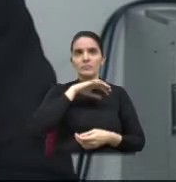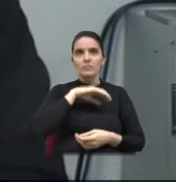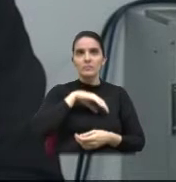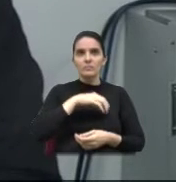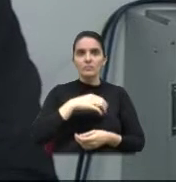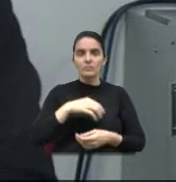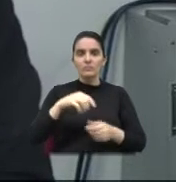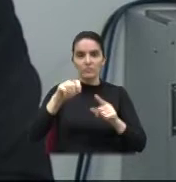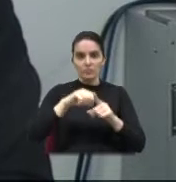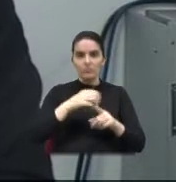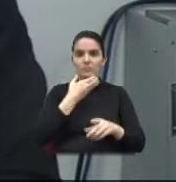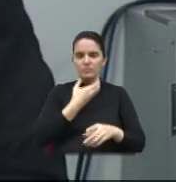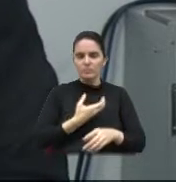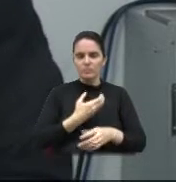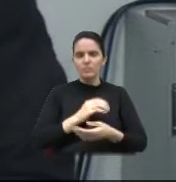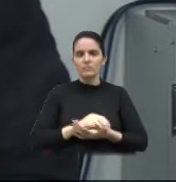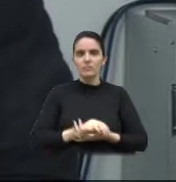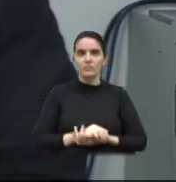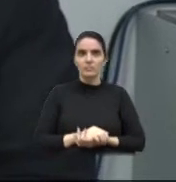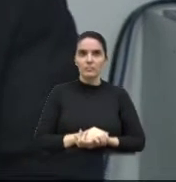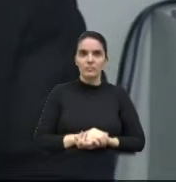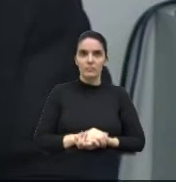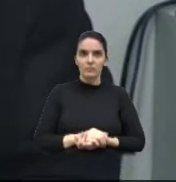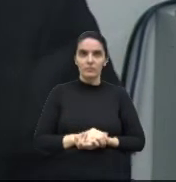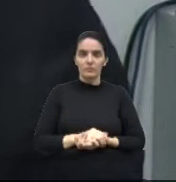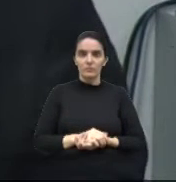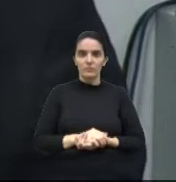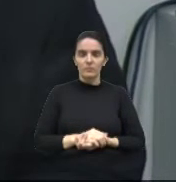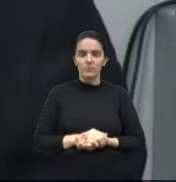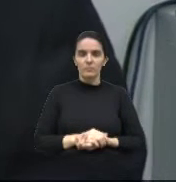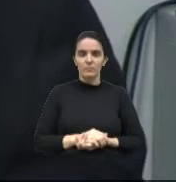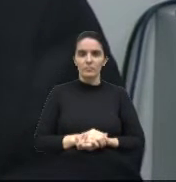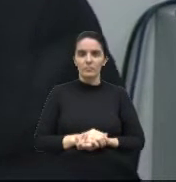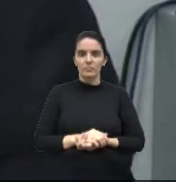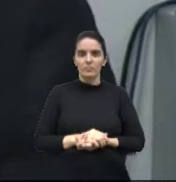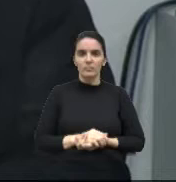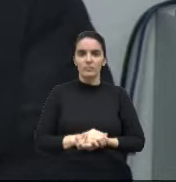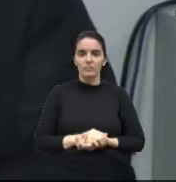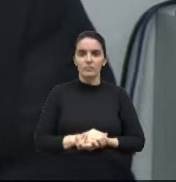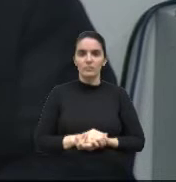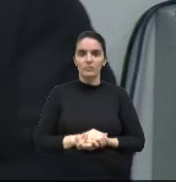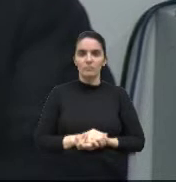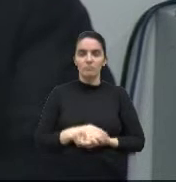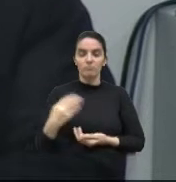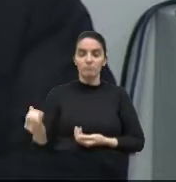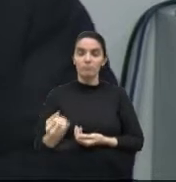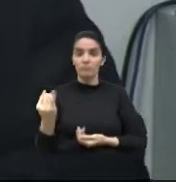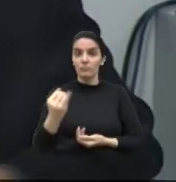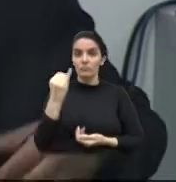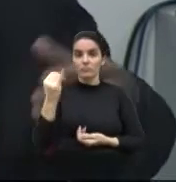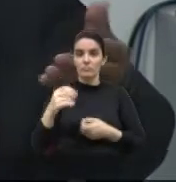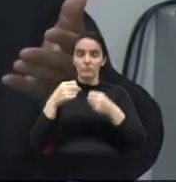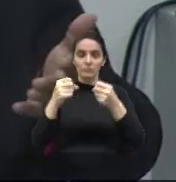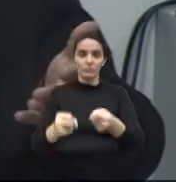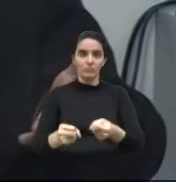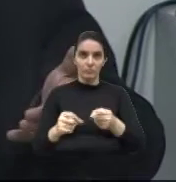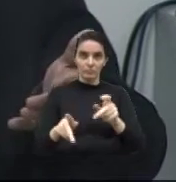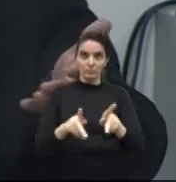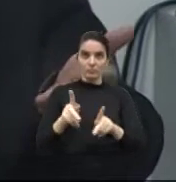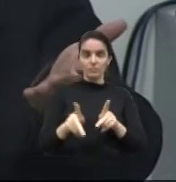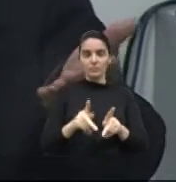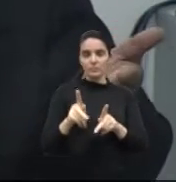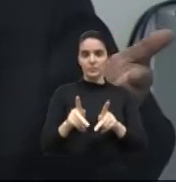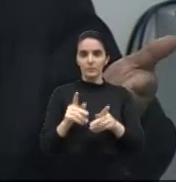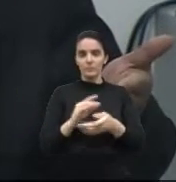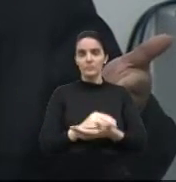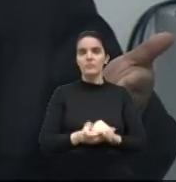é. É um fato que quero dizer que o quão é importante a democracia de nós fazermos